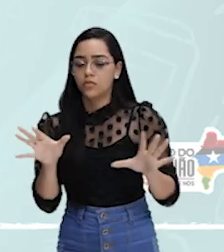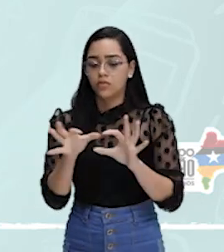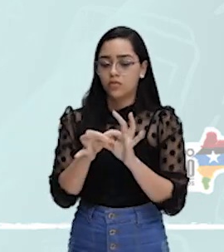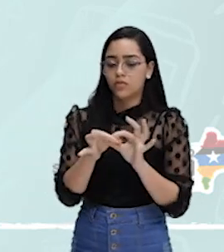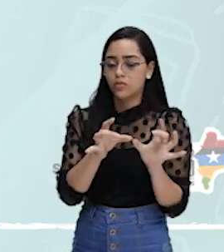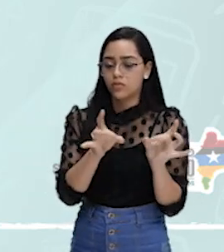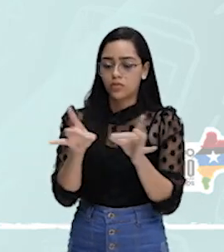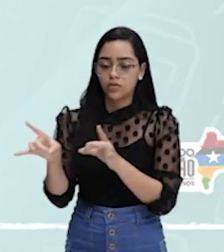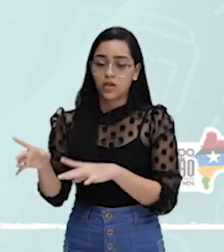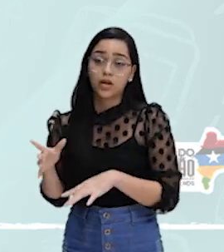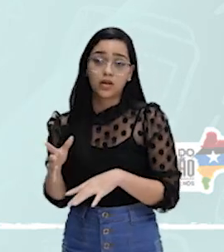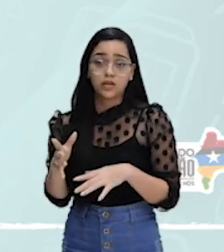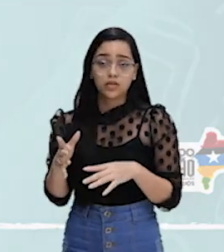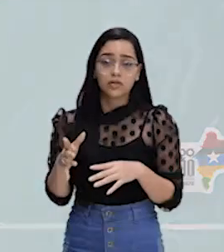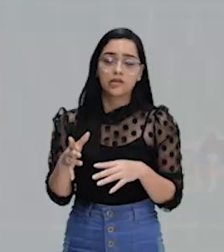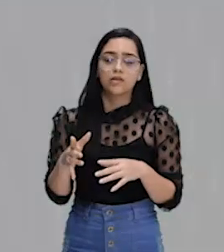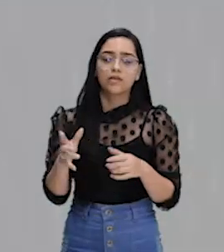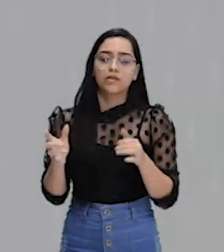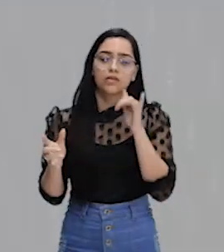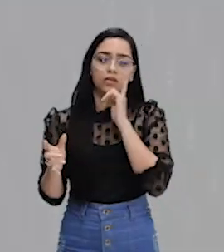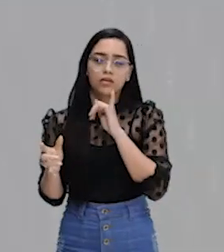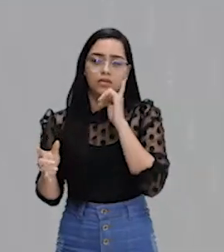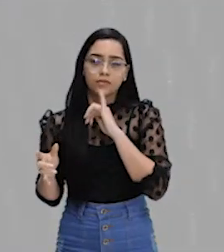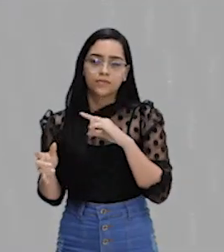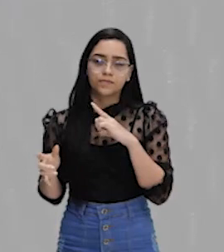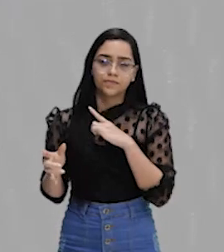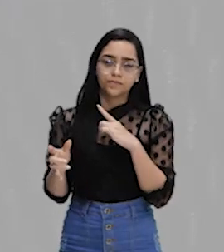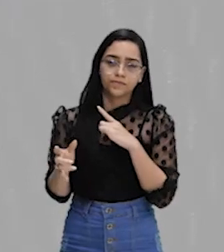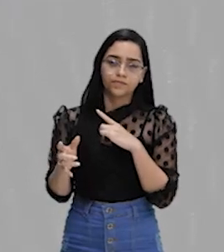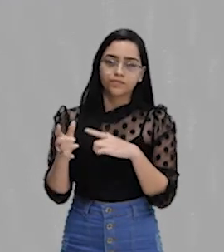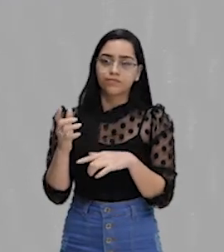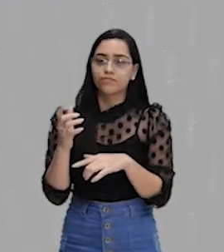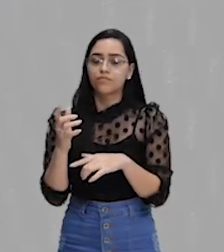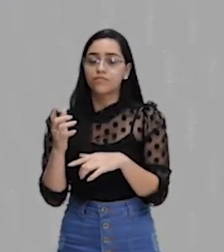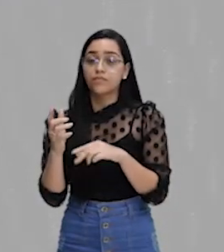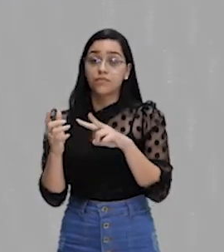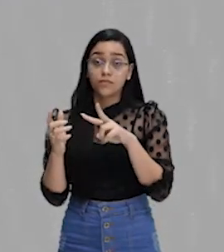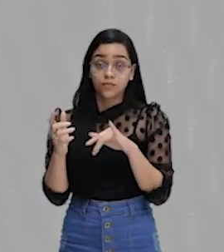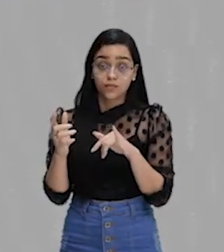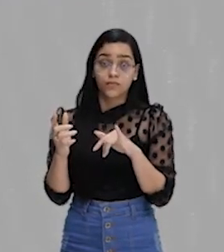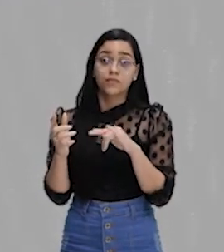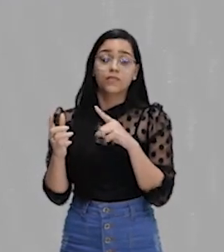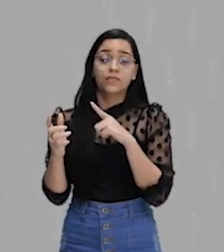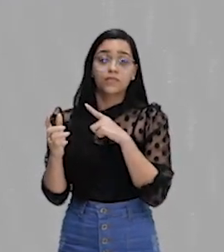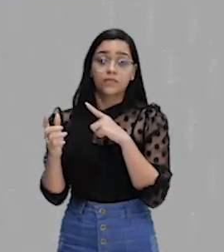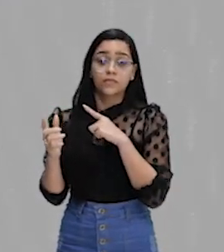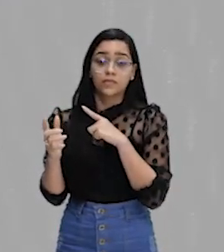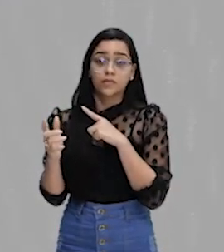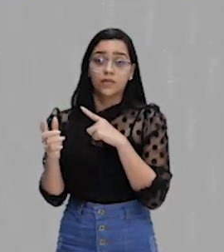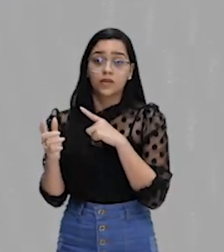atividades mercantis, é que, por exemplo, o renascimento cultural ele vai ter a